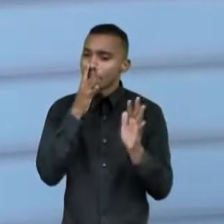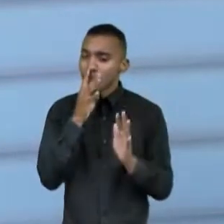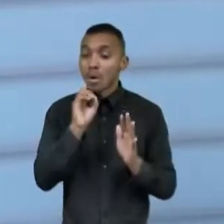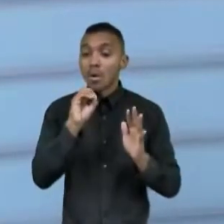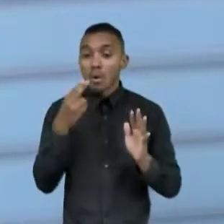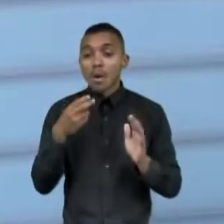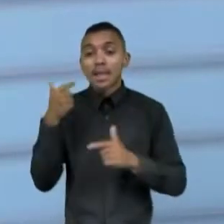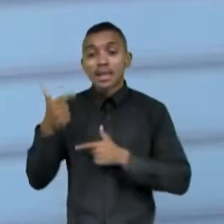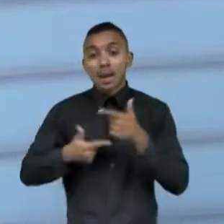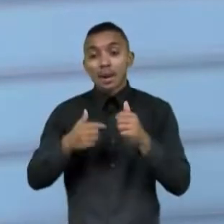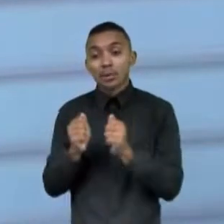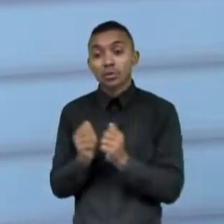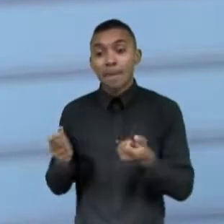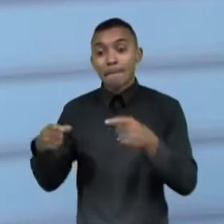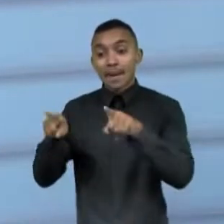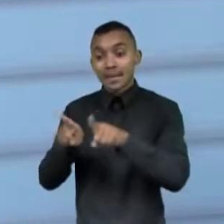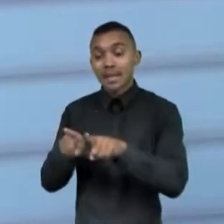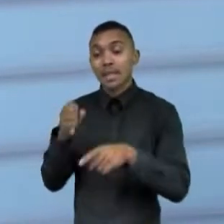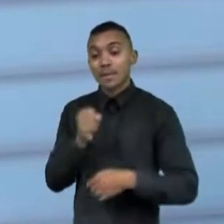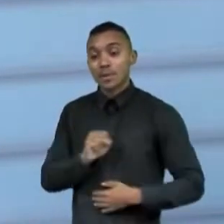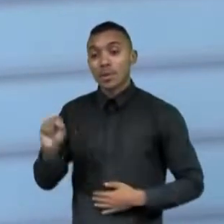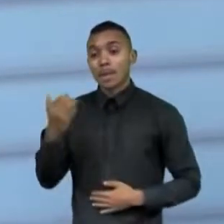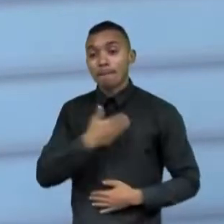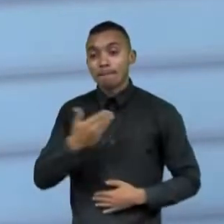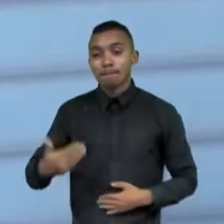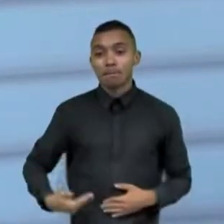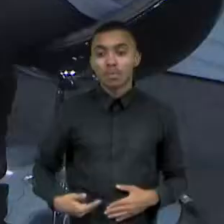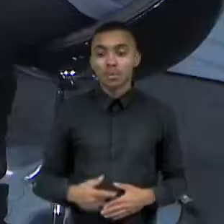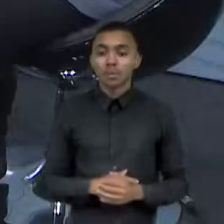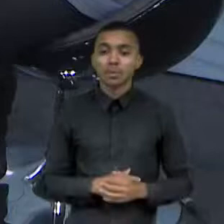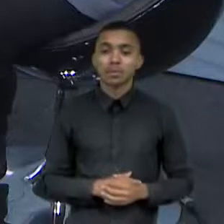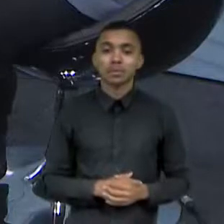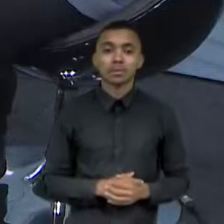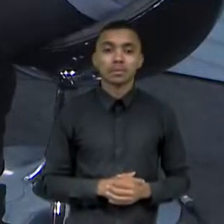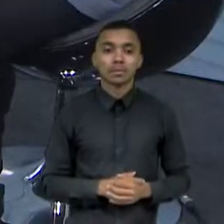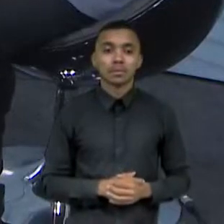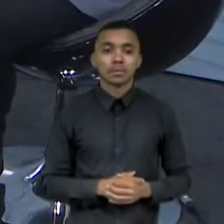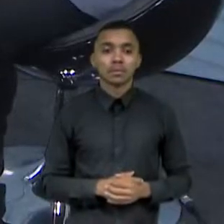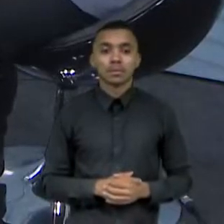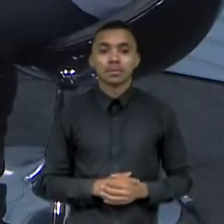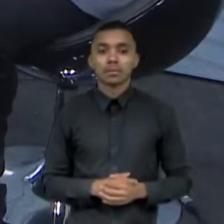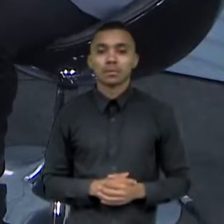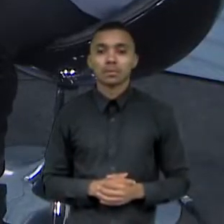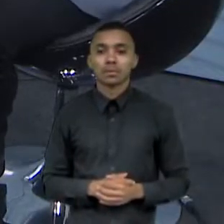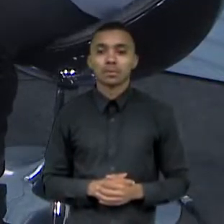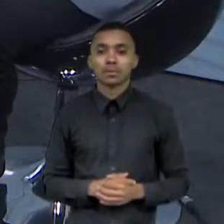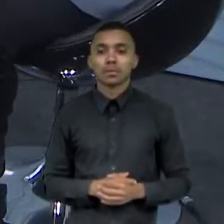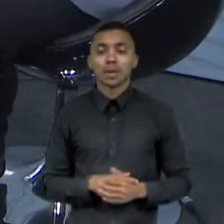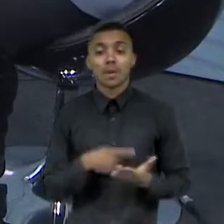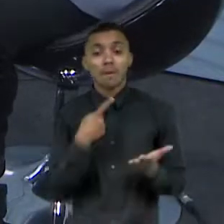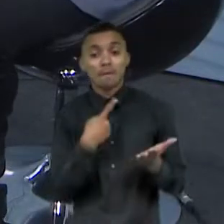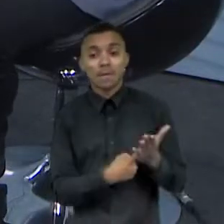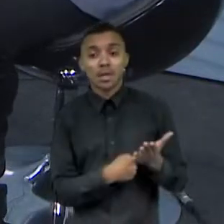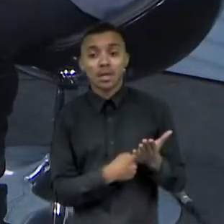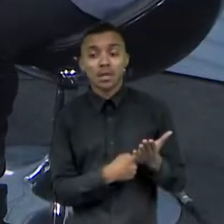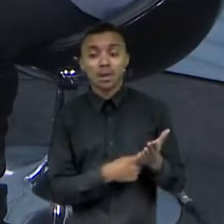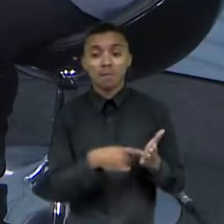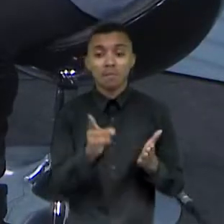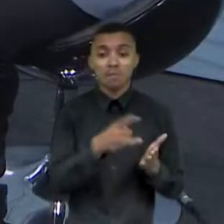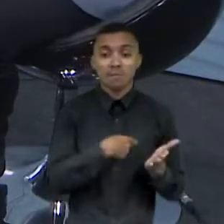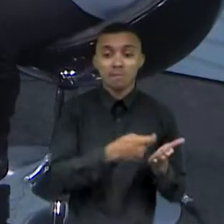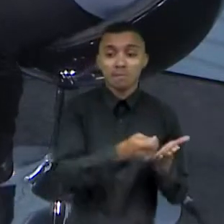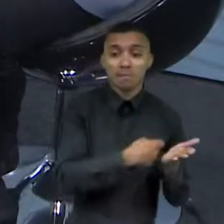parceria com a Defensoria. Há um convênio, então, entre o escritório? Não existe um convênio formal, mas há